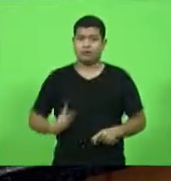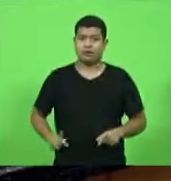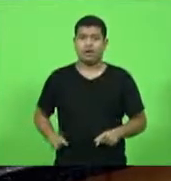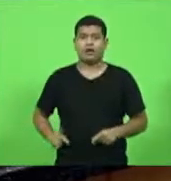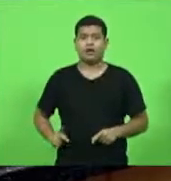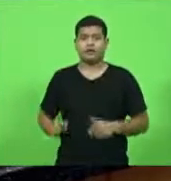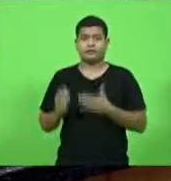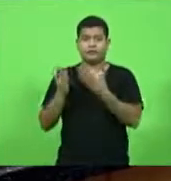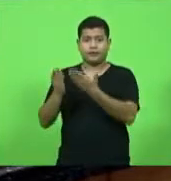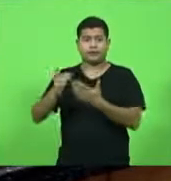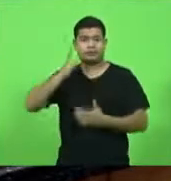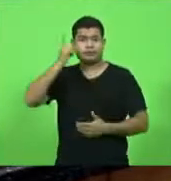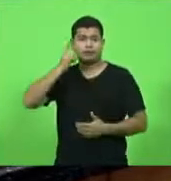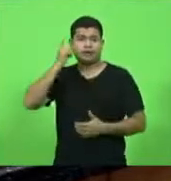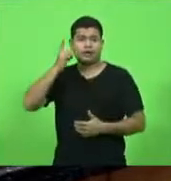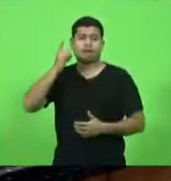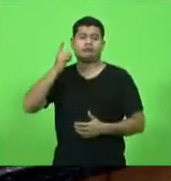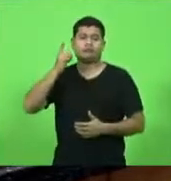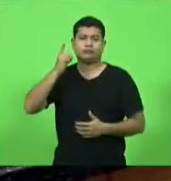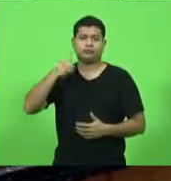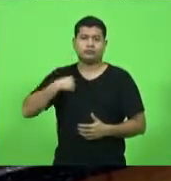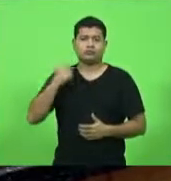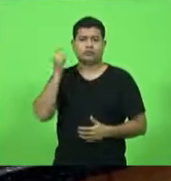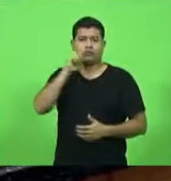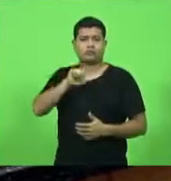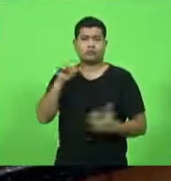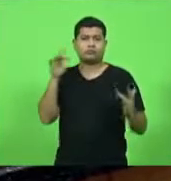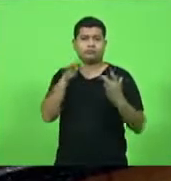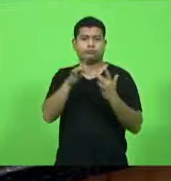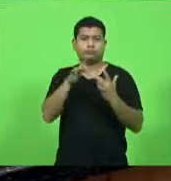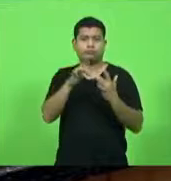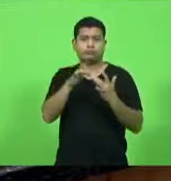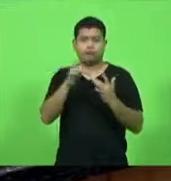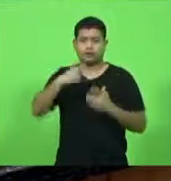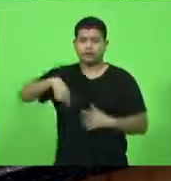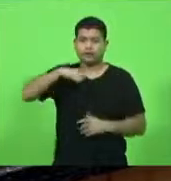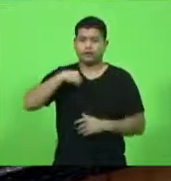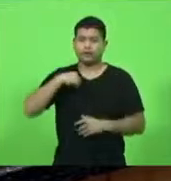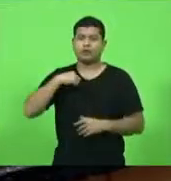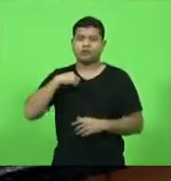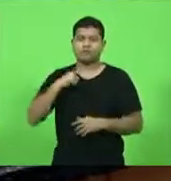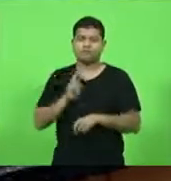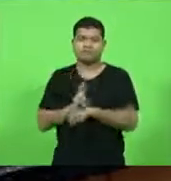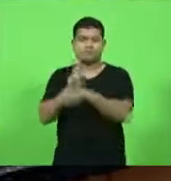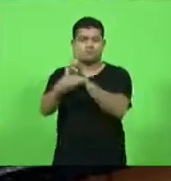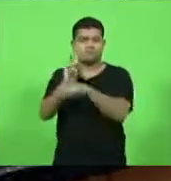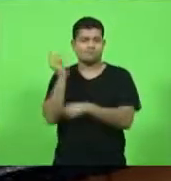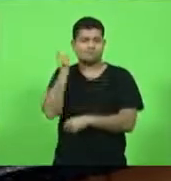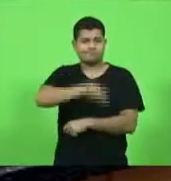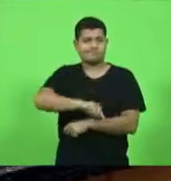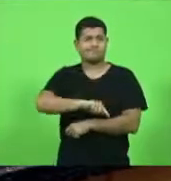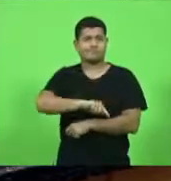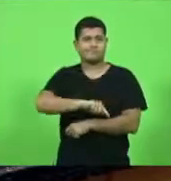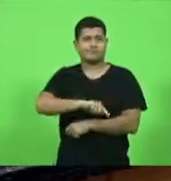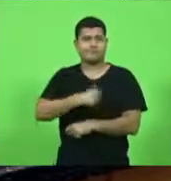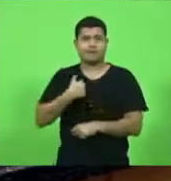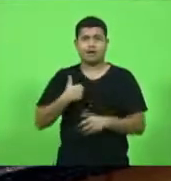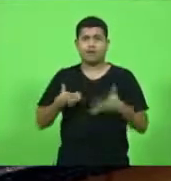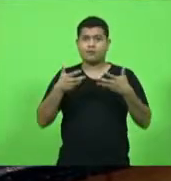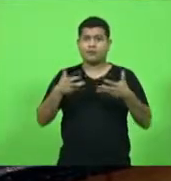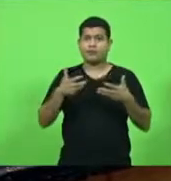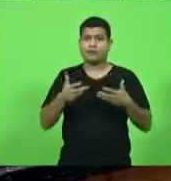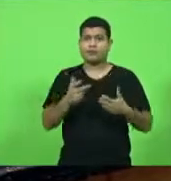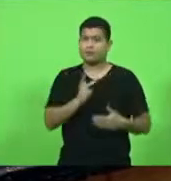o deputado fala. Então, eu acredito muito nisso. E gostaria que esse ano a presidência dessa casa falasse por